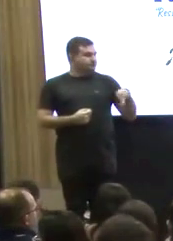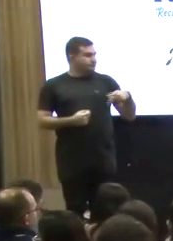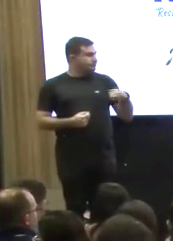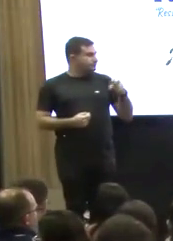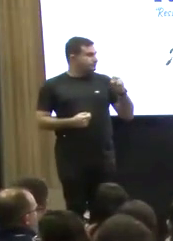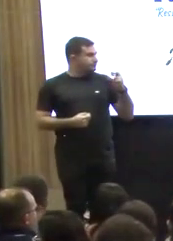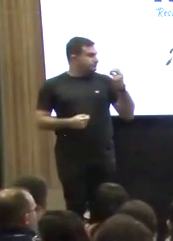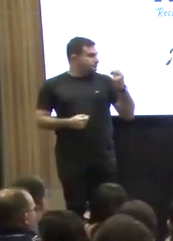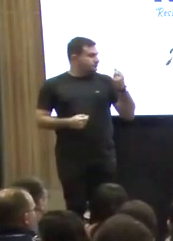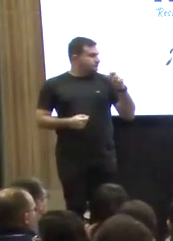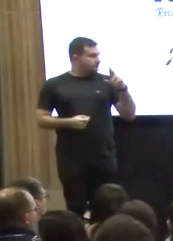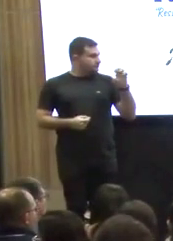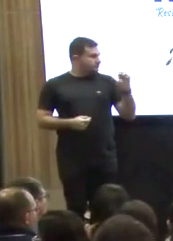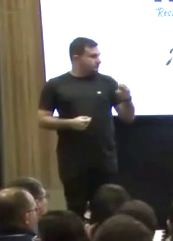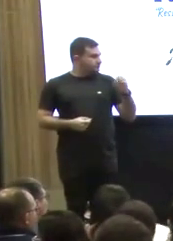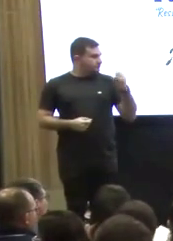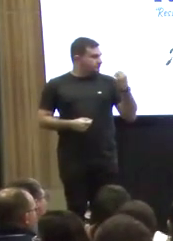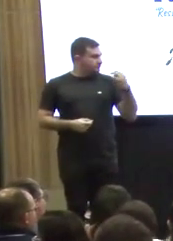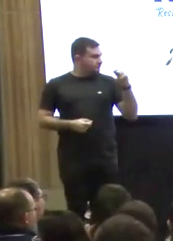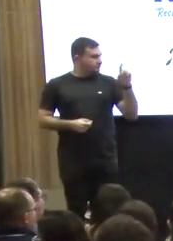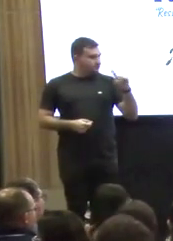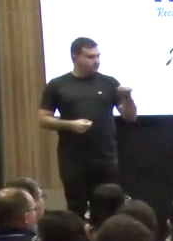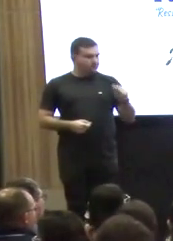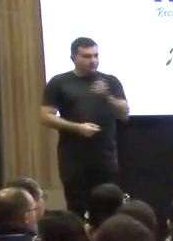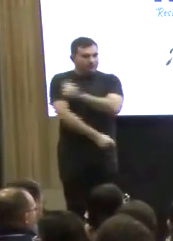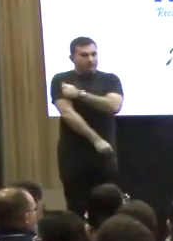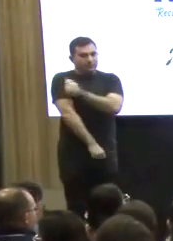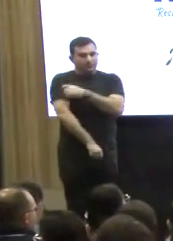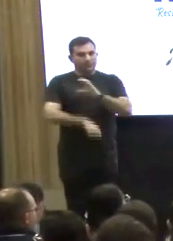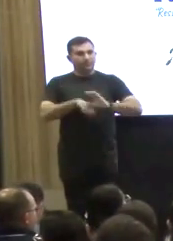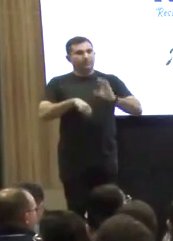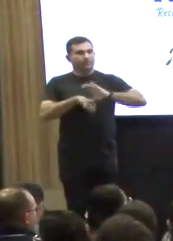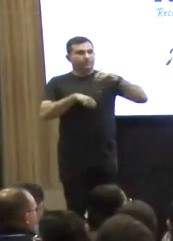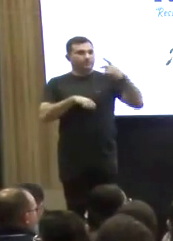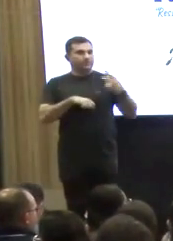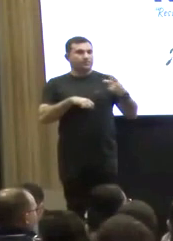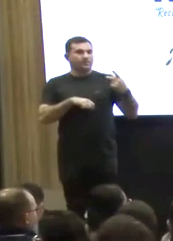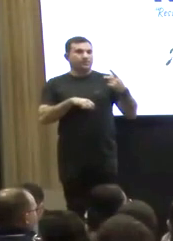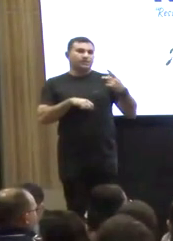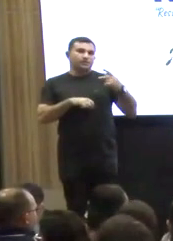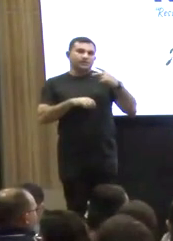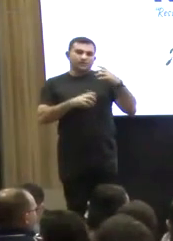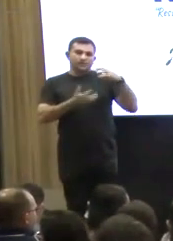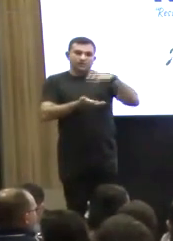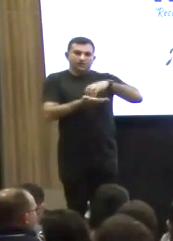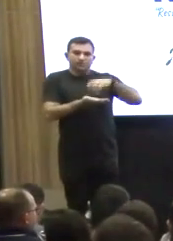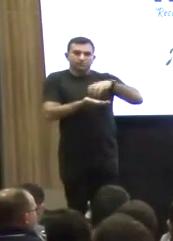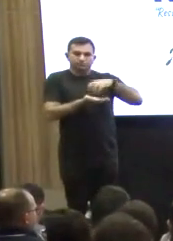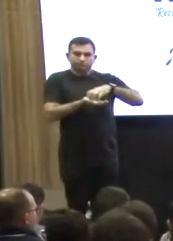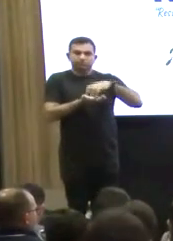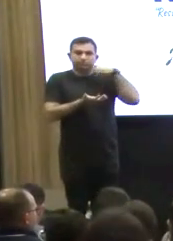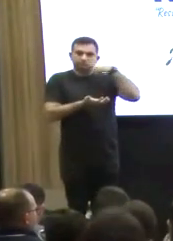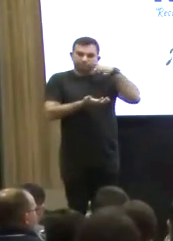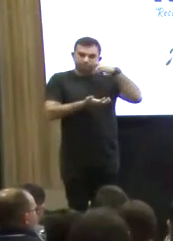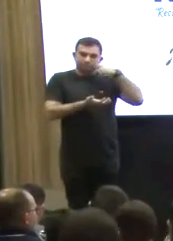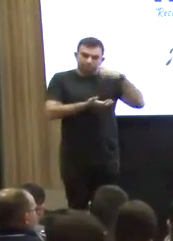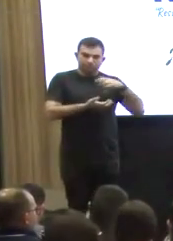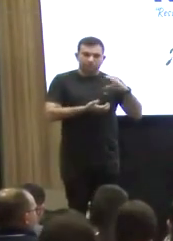do IFRN, com a Helena Capistrano, aluna do curso do Campus Natal Cidade Alta, que dirigiram o curta Gravetos.